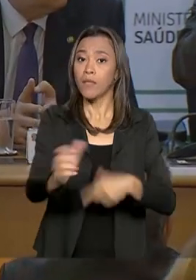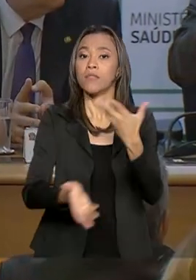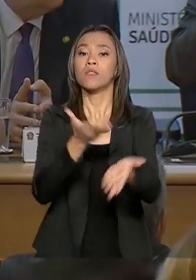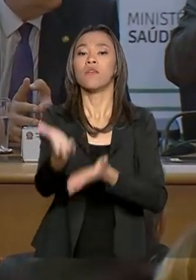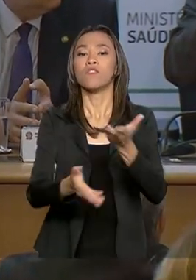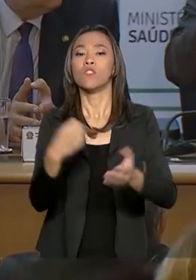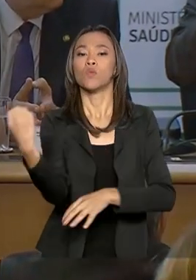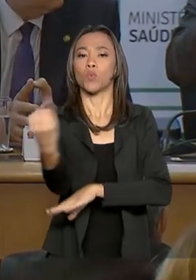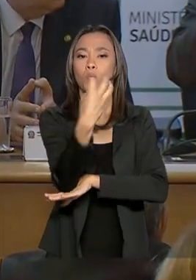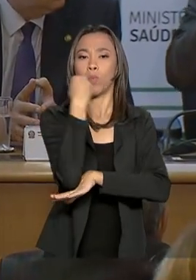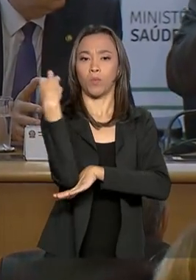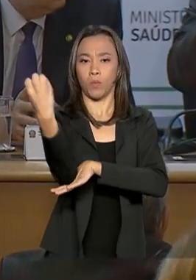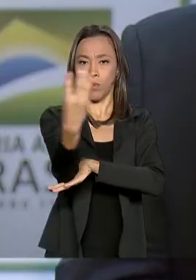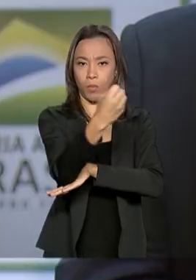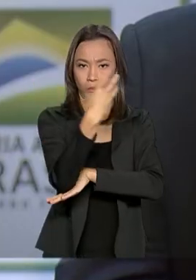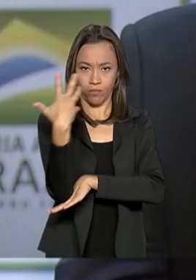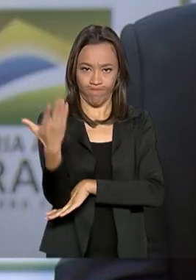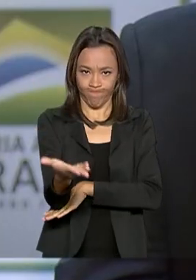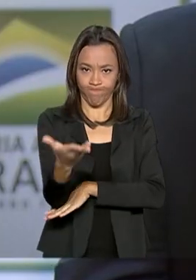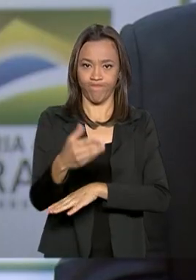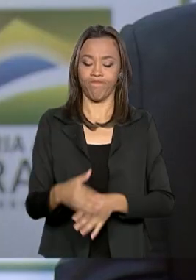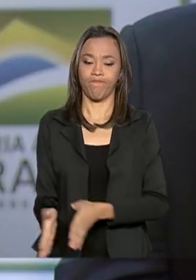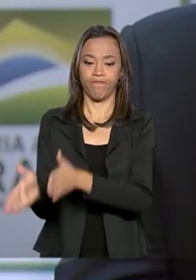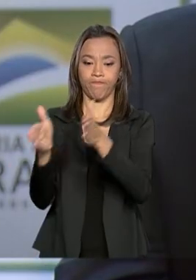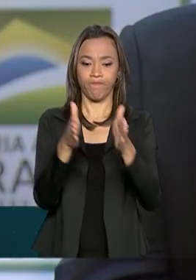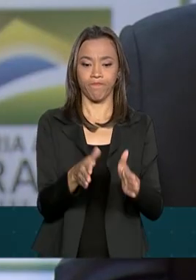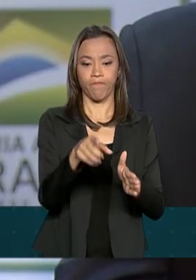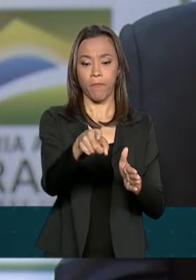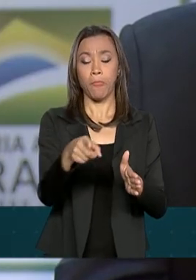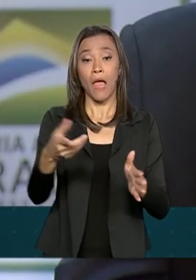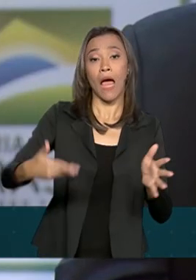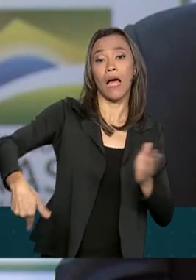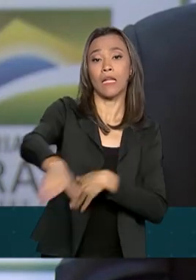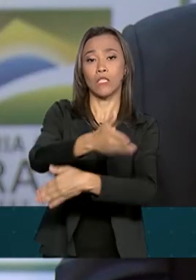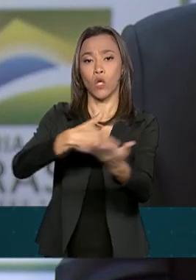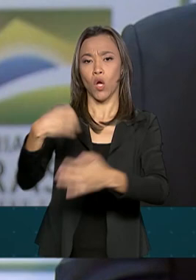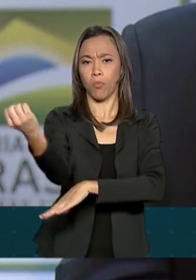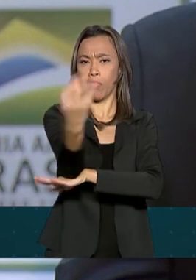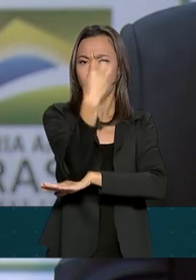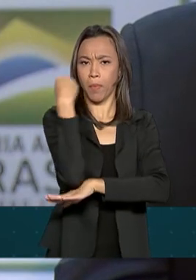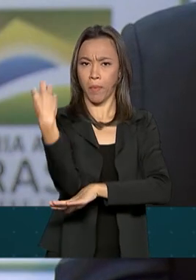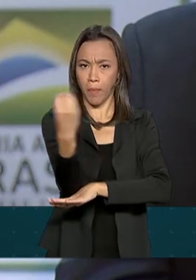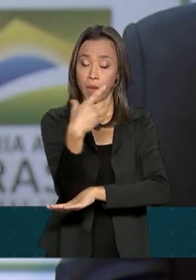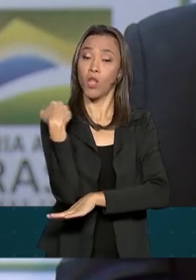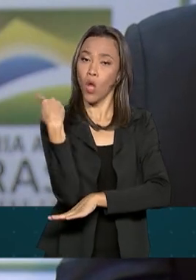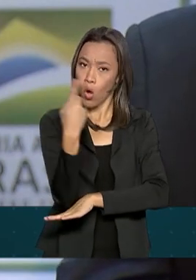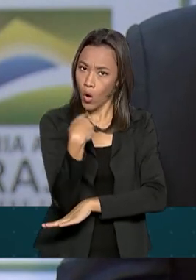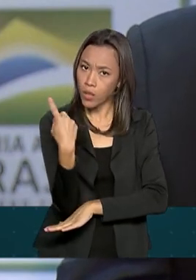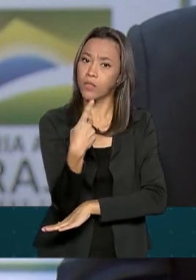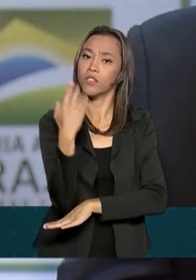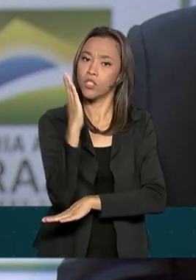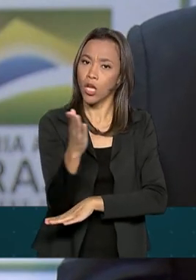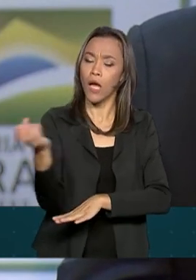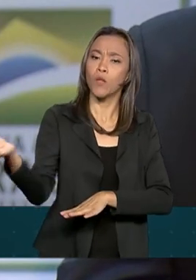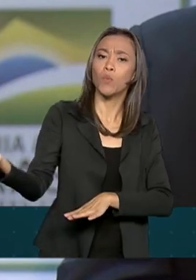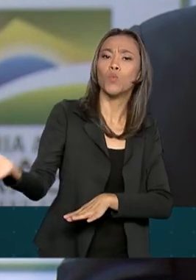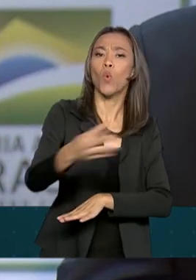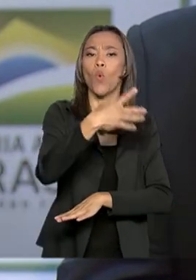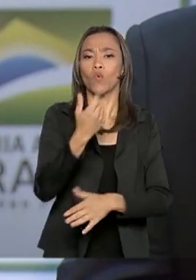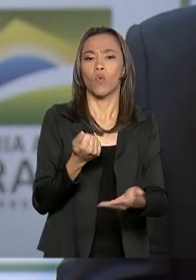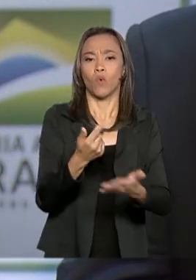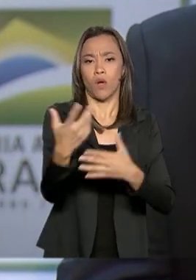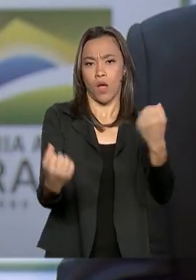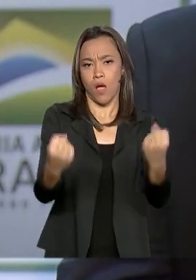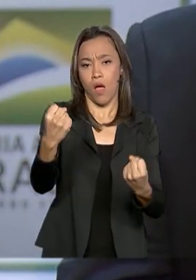de ambulâncias para todo o país. A renovação da frota do SAMU estava há dois anos. Nós renovamos a frota do SAMU, do que é 20